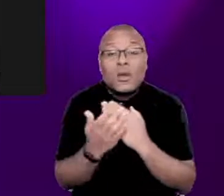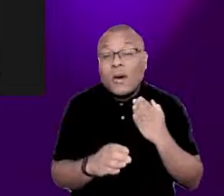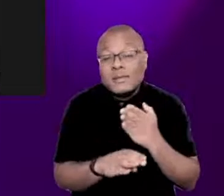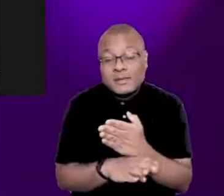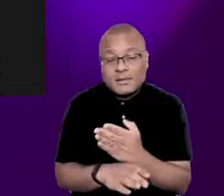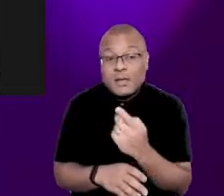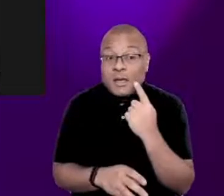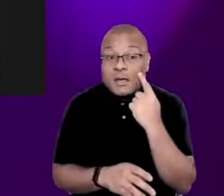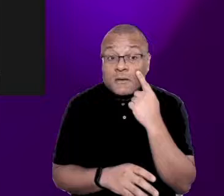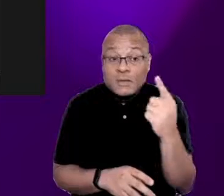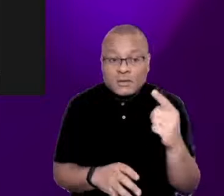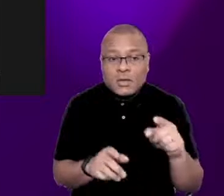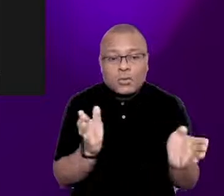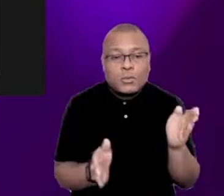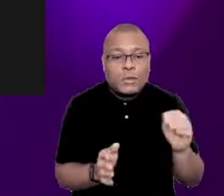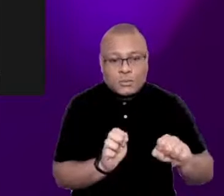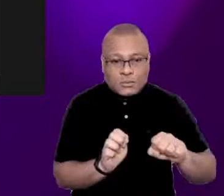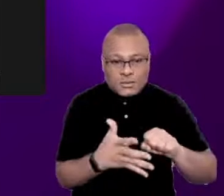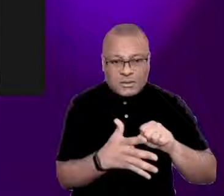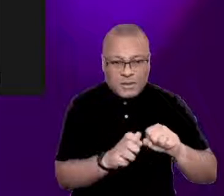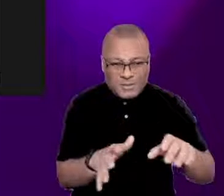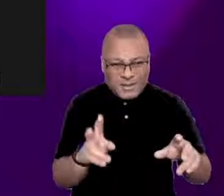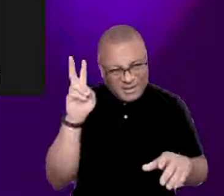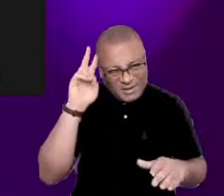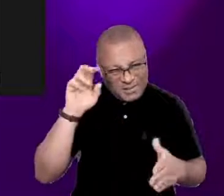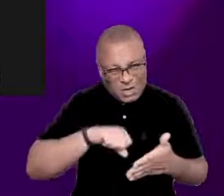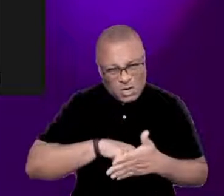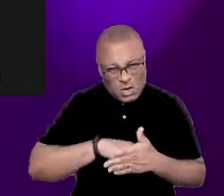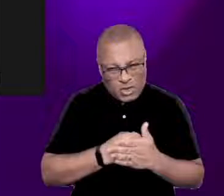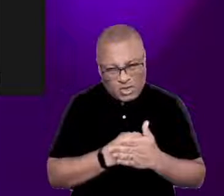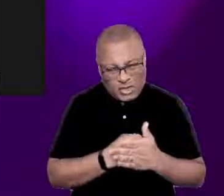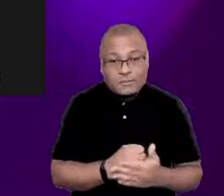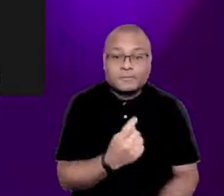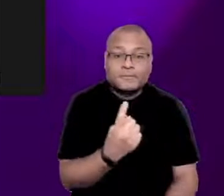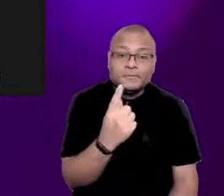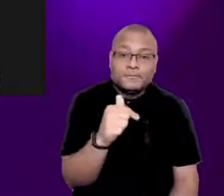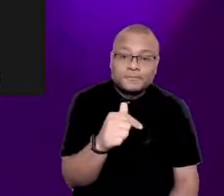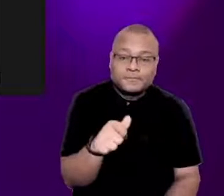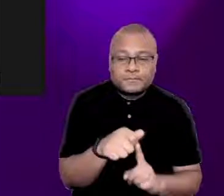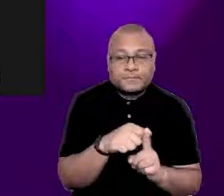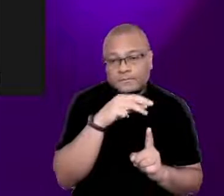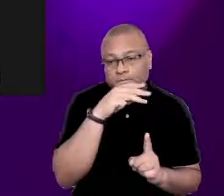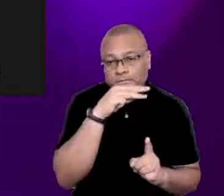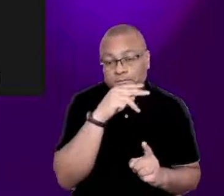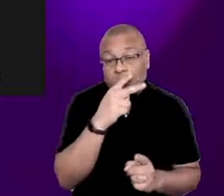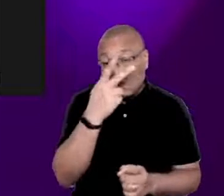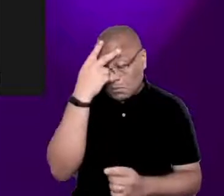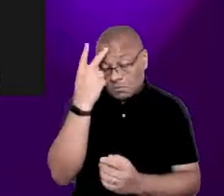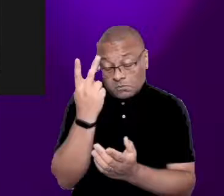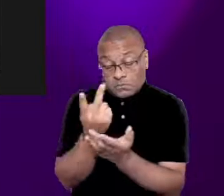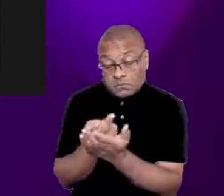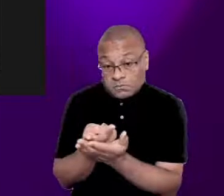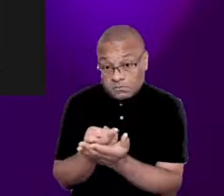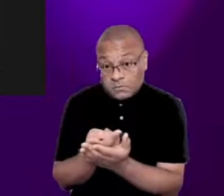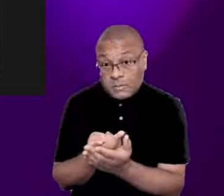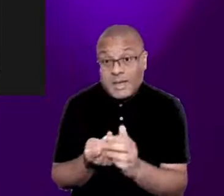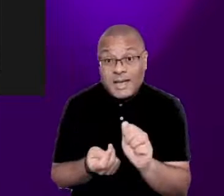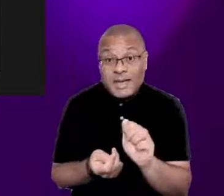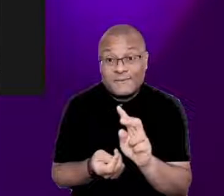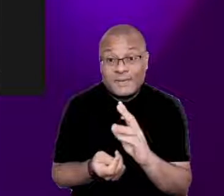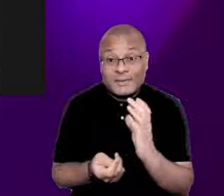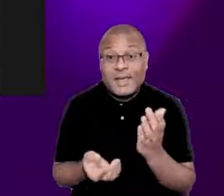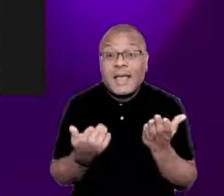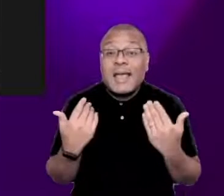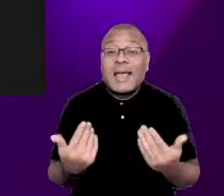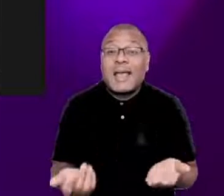que eles fizeram na pandemia. Vocês lembram do lockdown que aconteceu dia 17 de março, e o paciente com AVC leve, que é